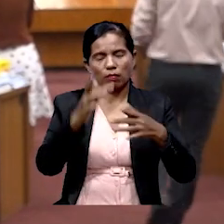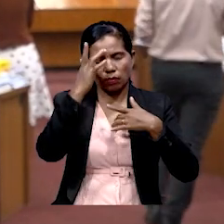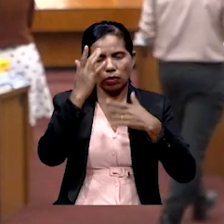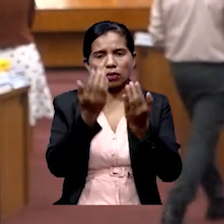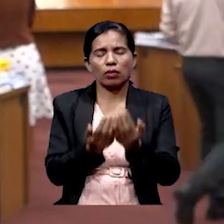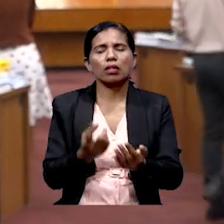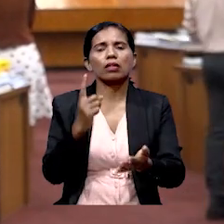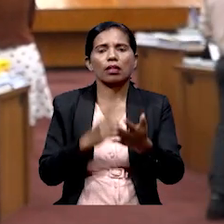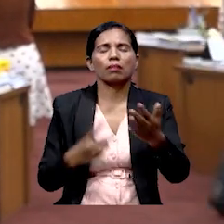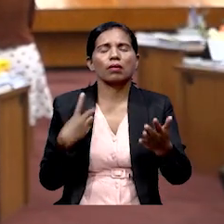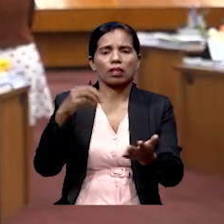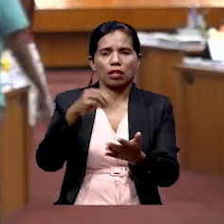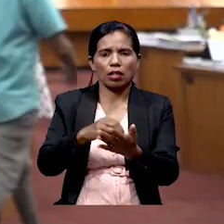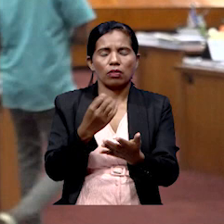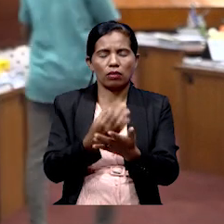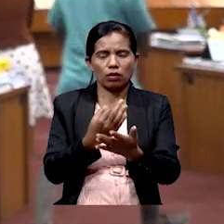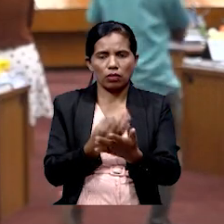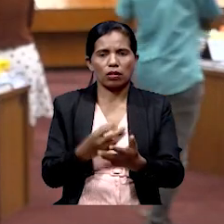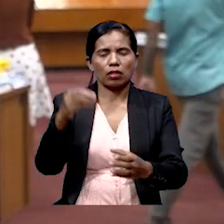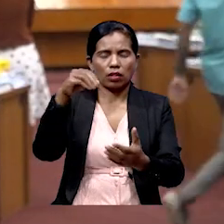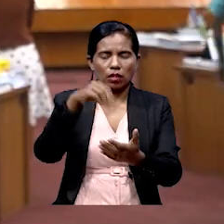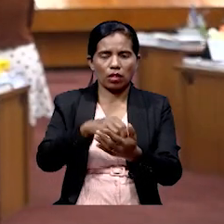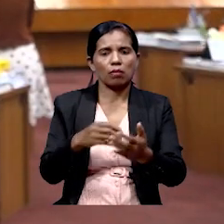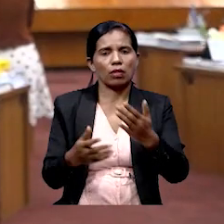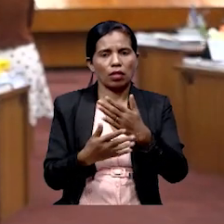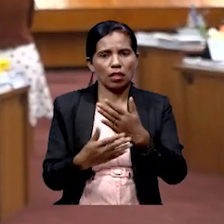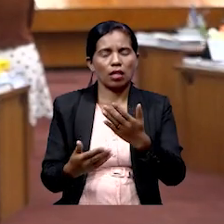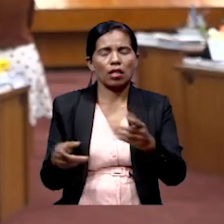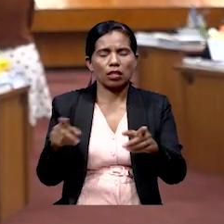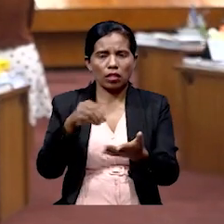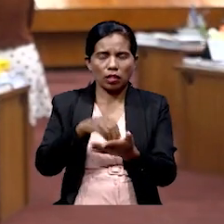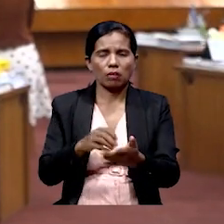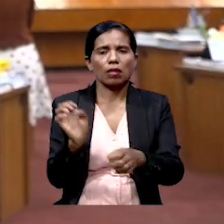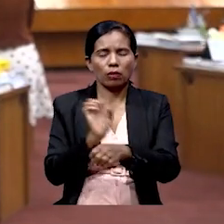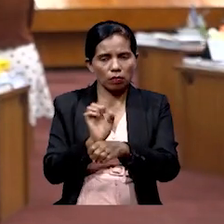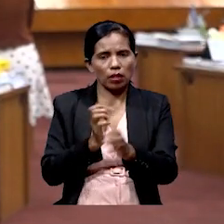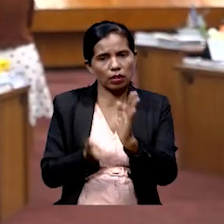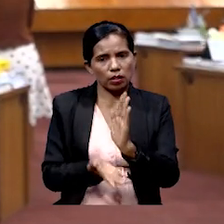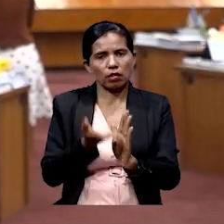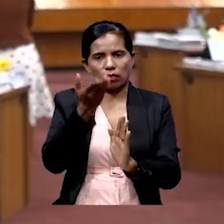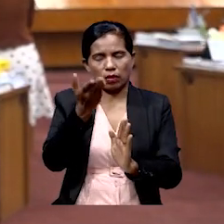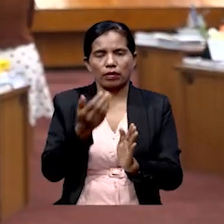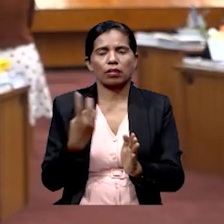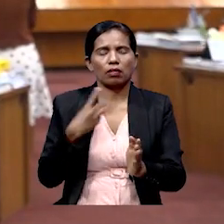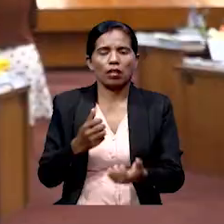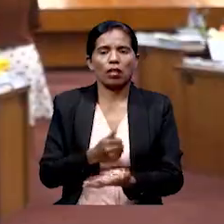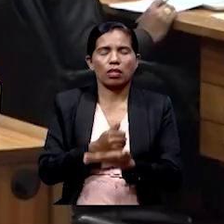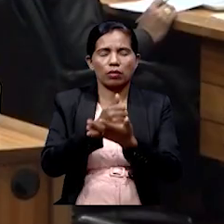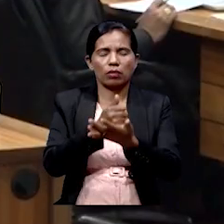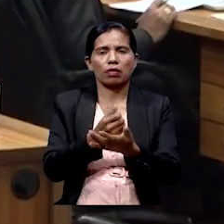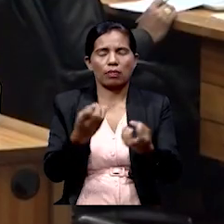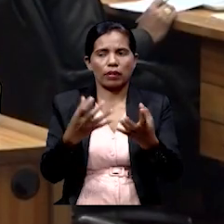mete injata te teng tauran ensa aumenta ran atu nene ekonomi ni bole mo restam nene maka ita ajuda maka ba setor